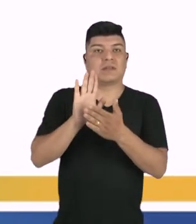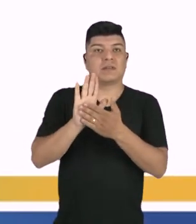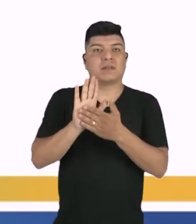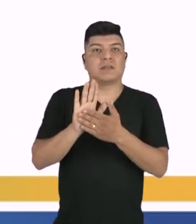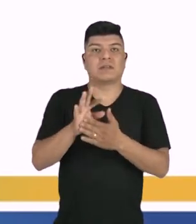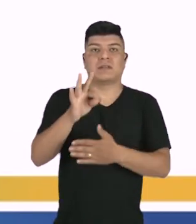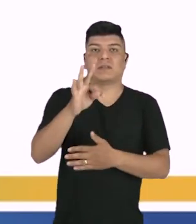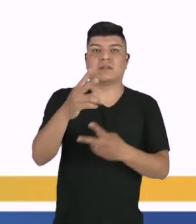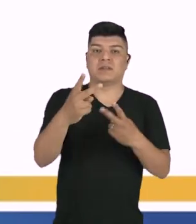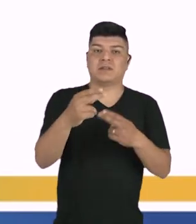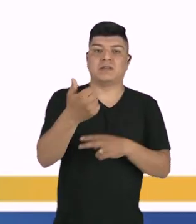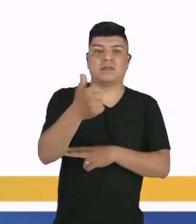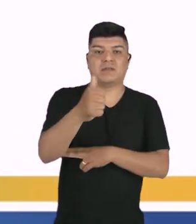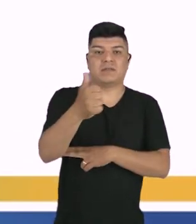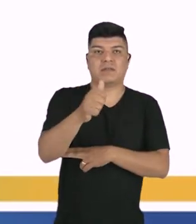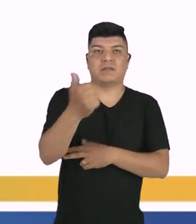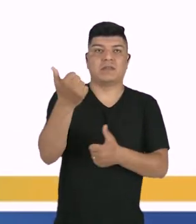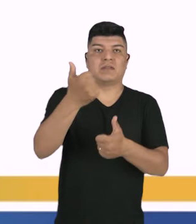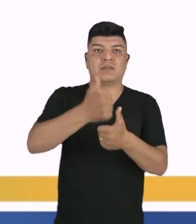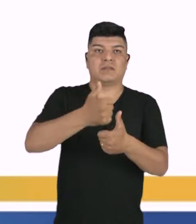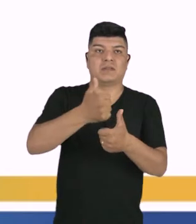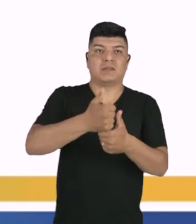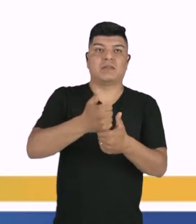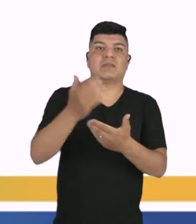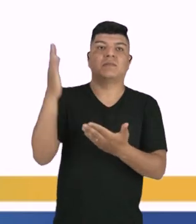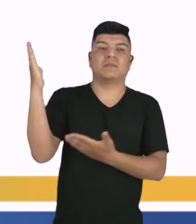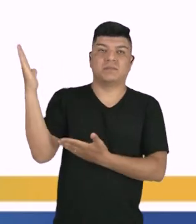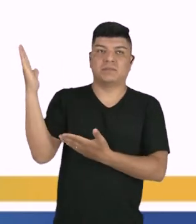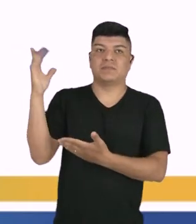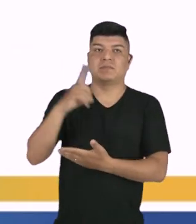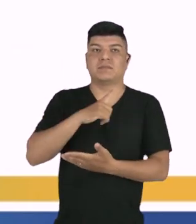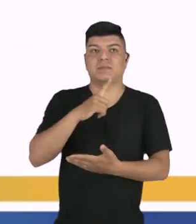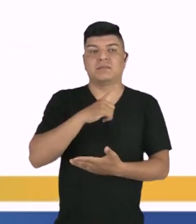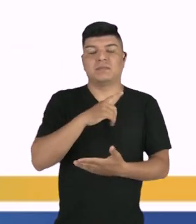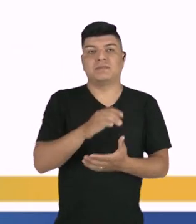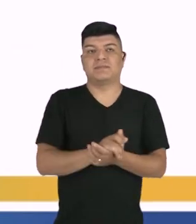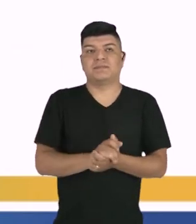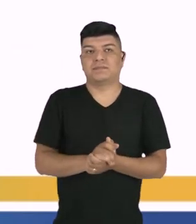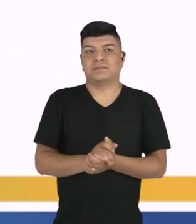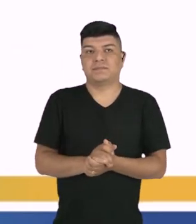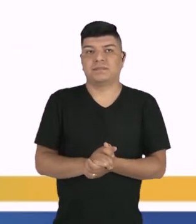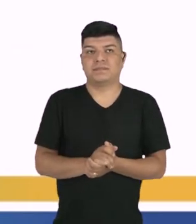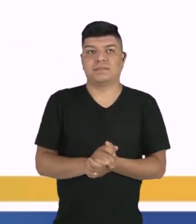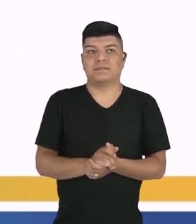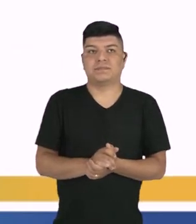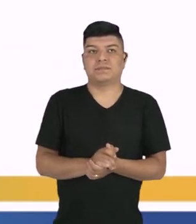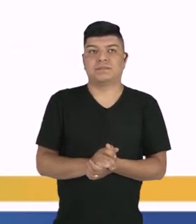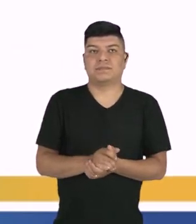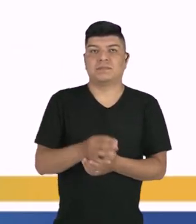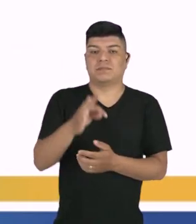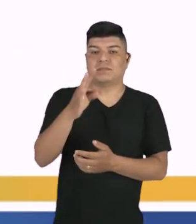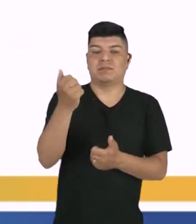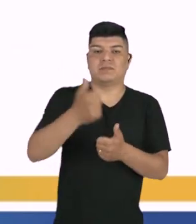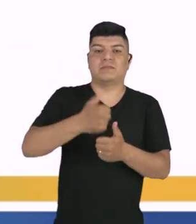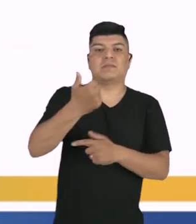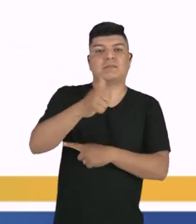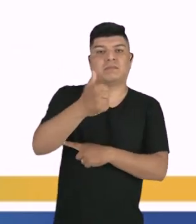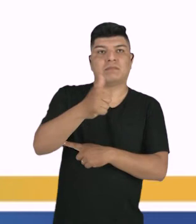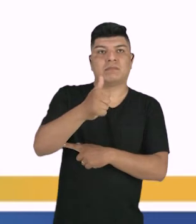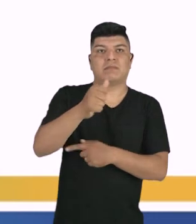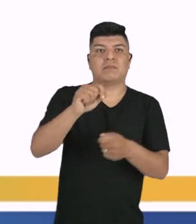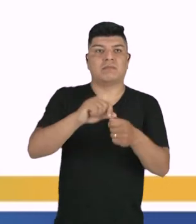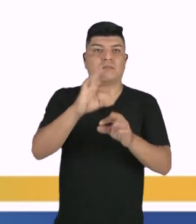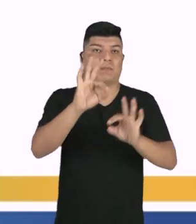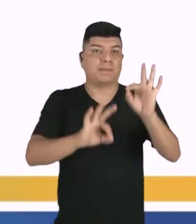a 11. Substituindo na fórmula, temos aí, ó, no lugar do T11, fazendo